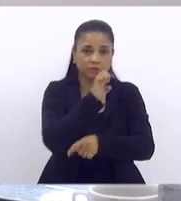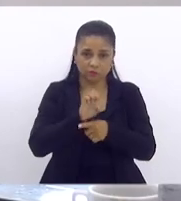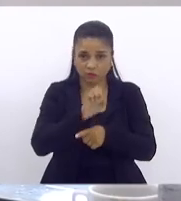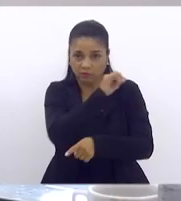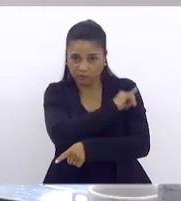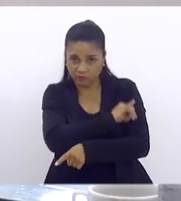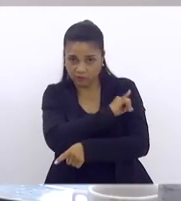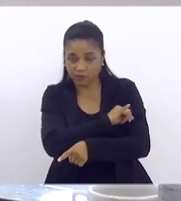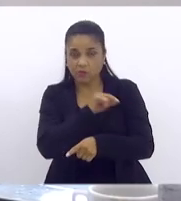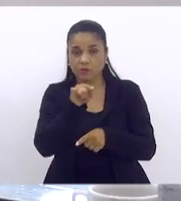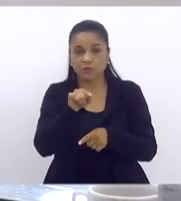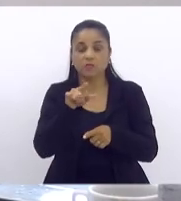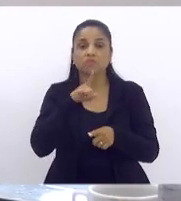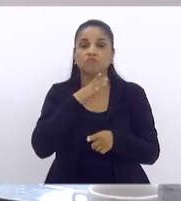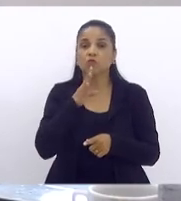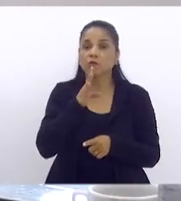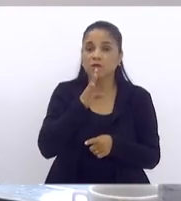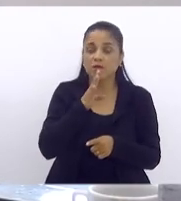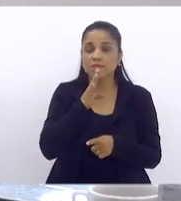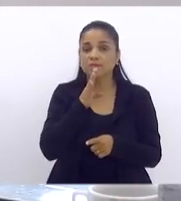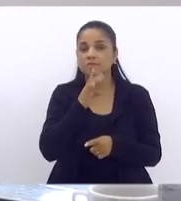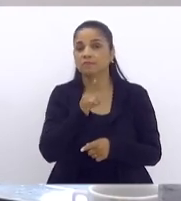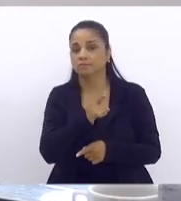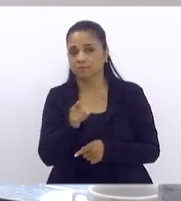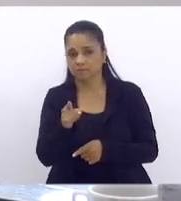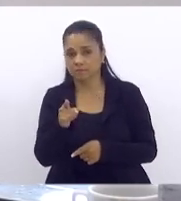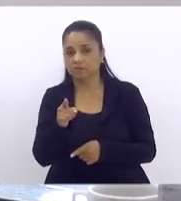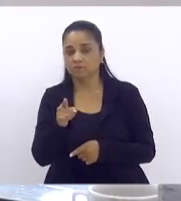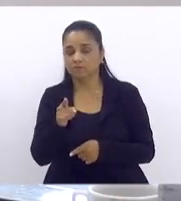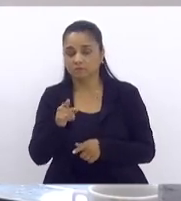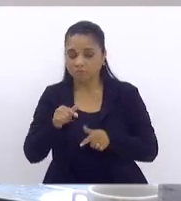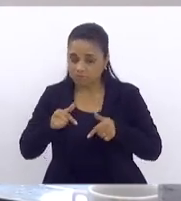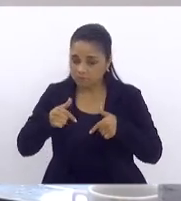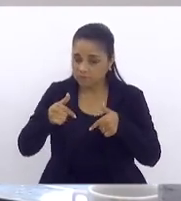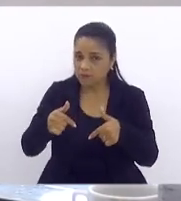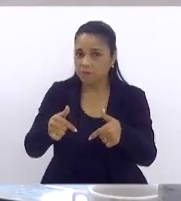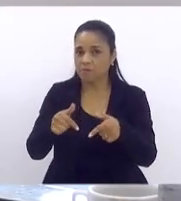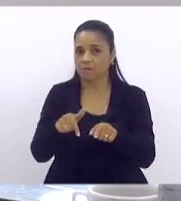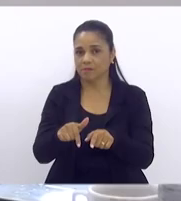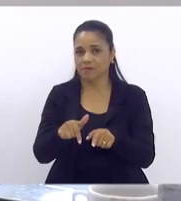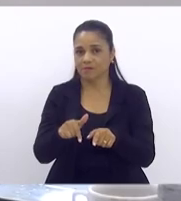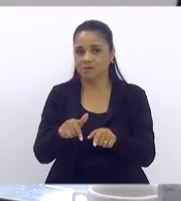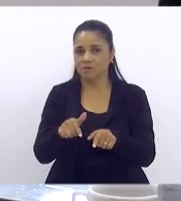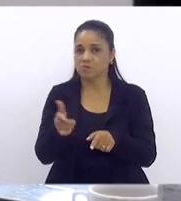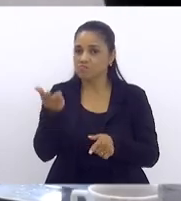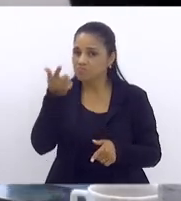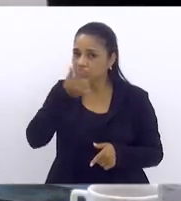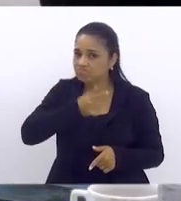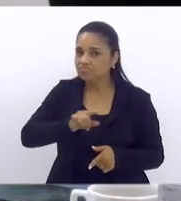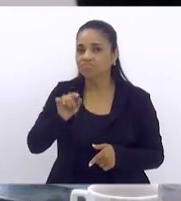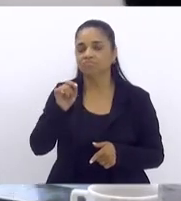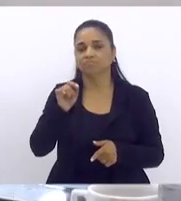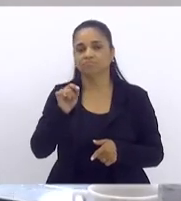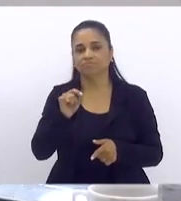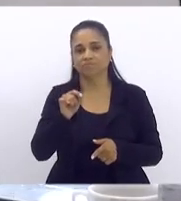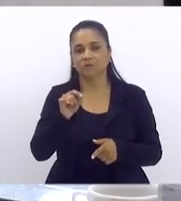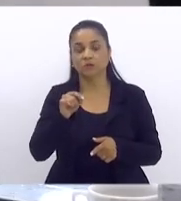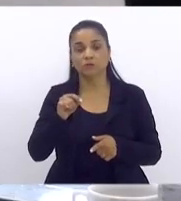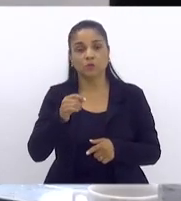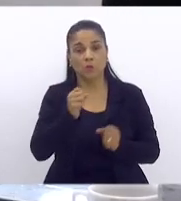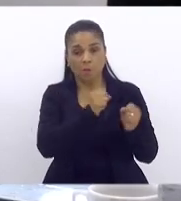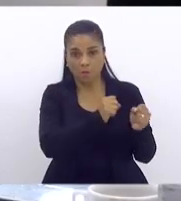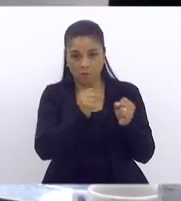e aqueles que têm conhecimento do que a gente tem feito aqui se convençam de que é muito importante que o poder